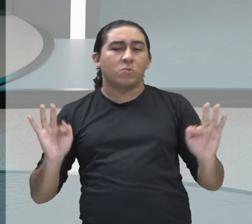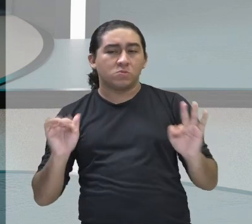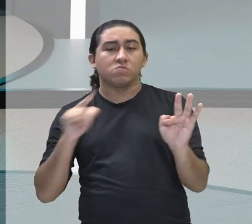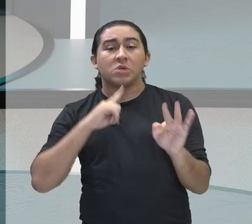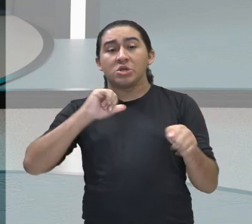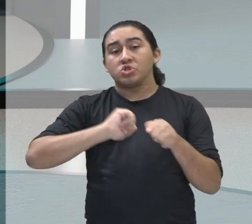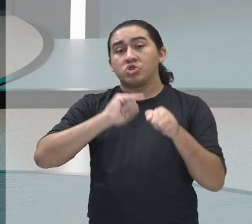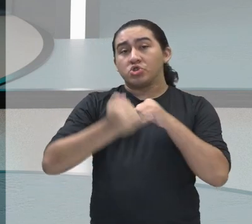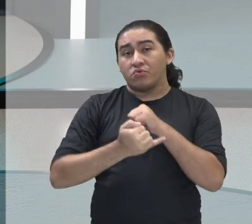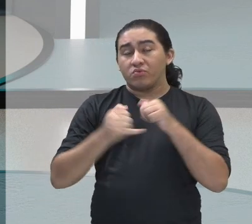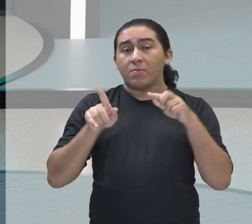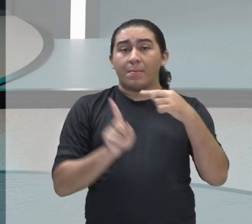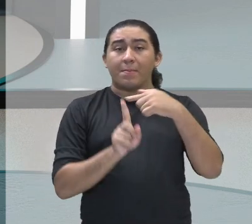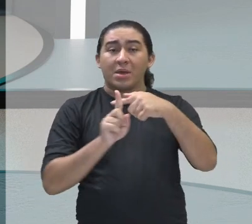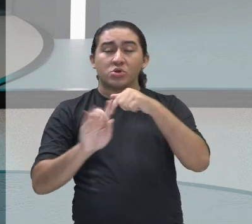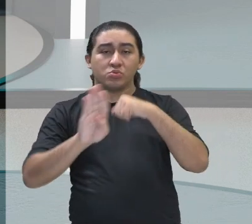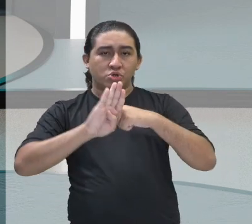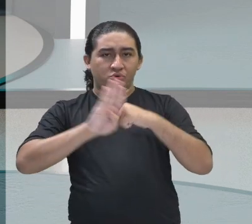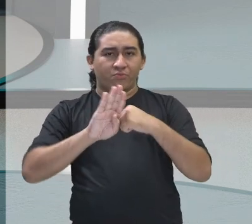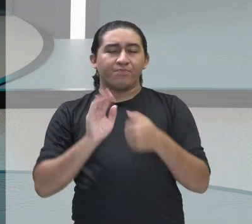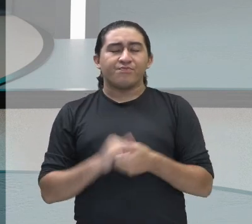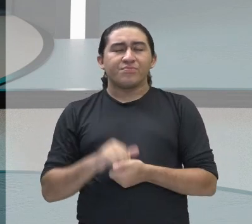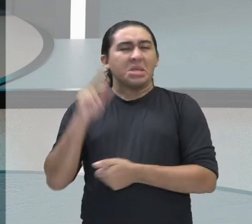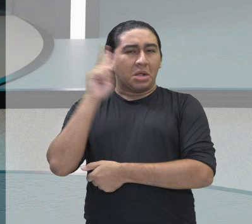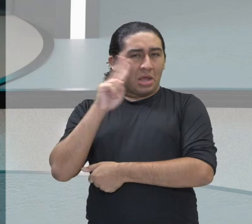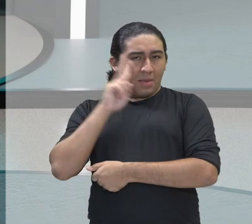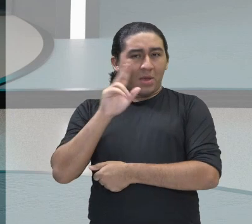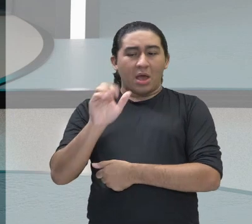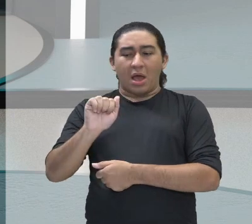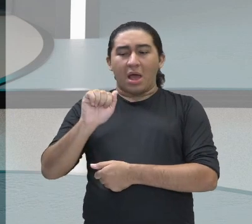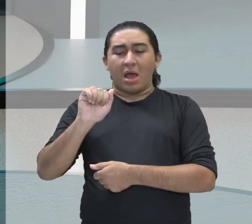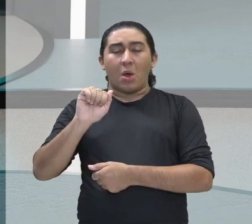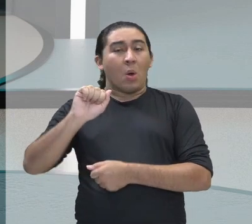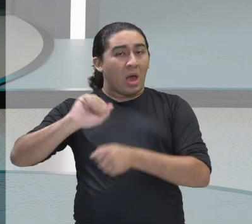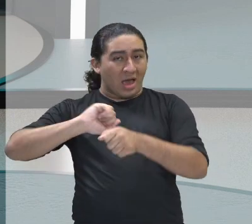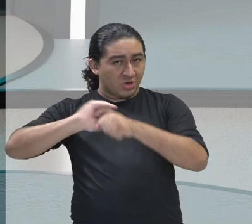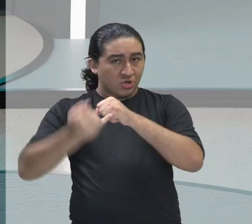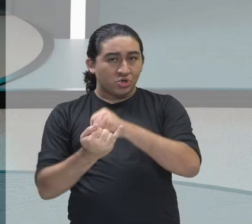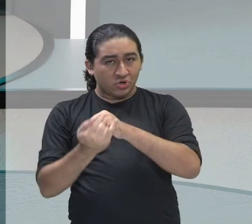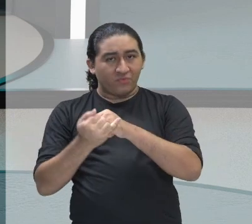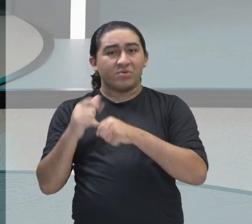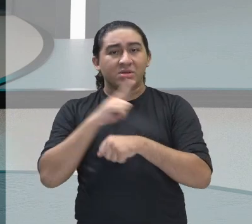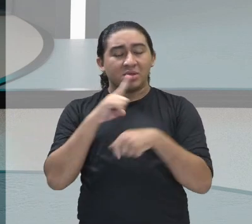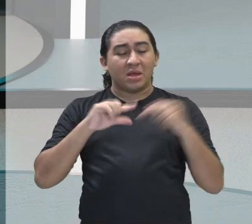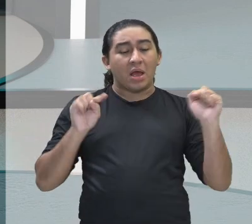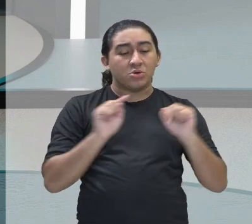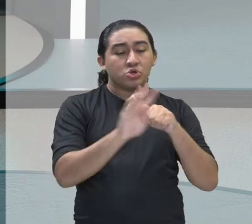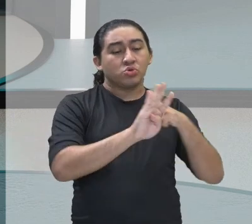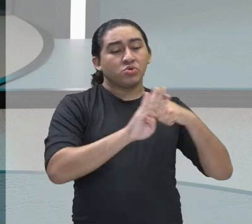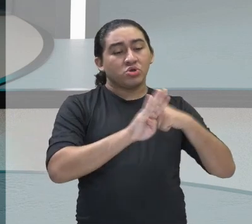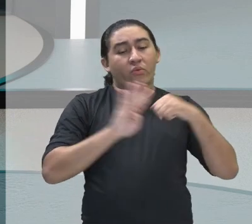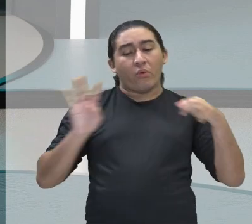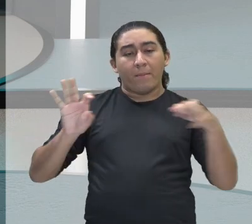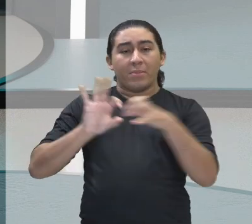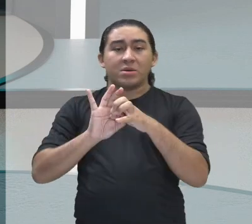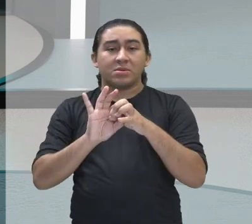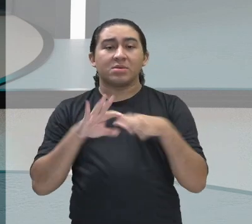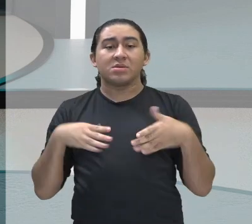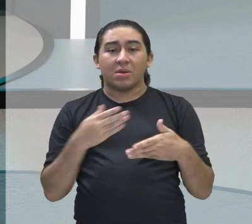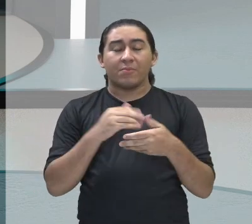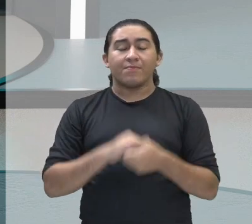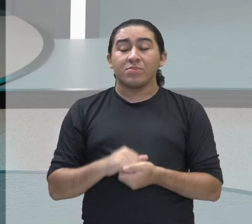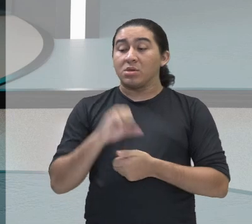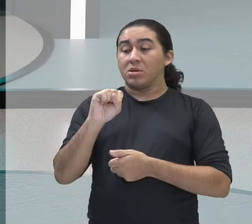adjetivo e um substantivo. Lembra que eu falei que o adjetivo qualifica um substantivo? Esse aqui é um exemplo. Swam é